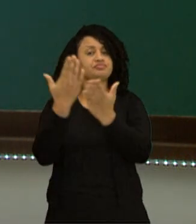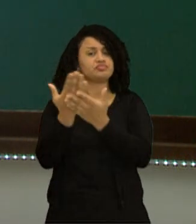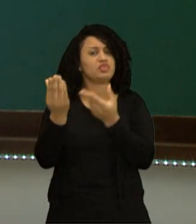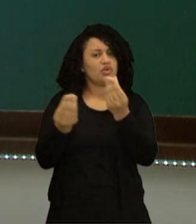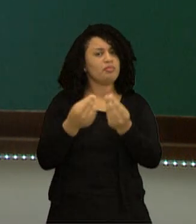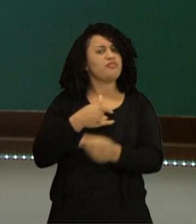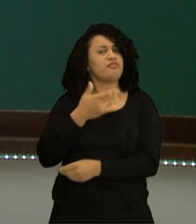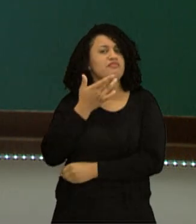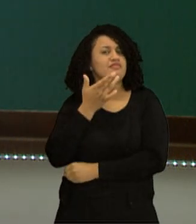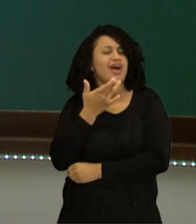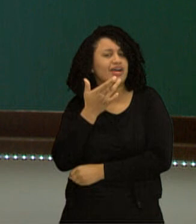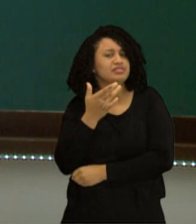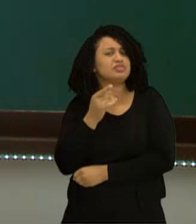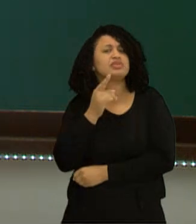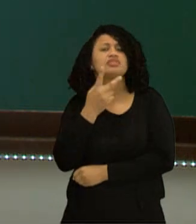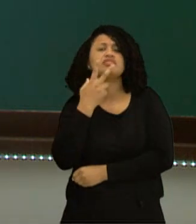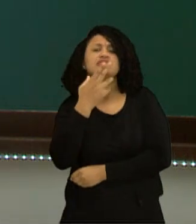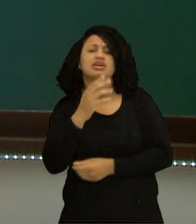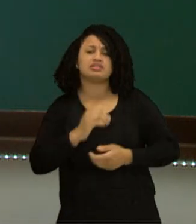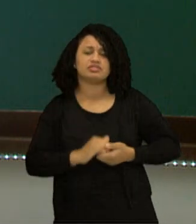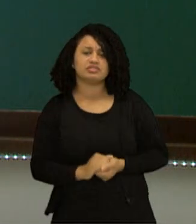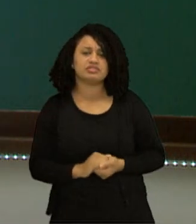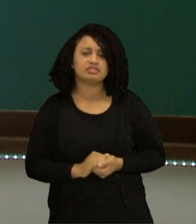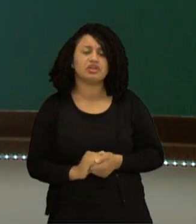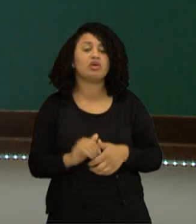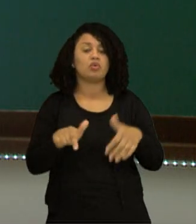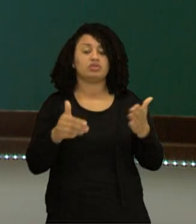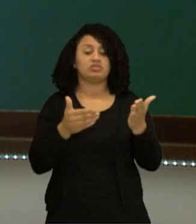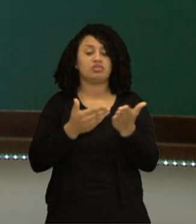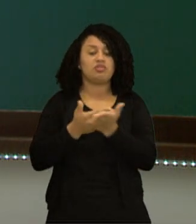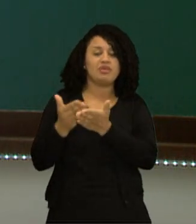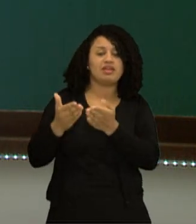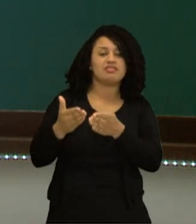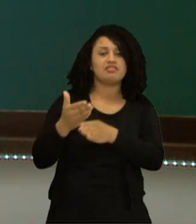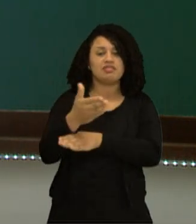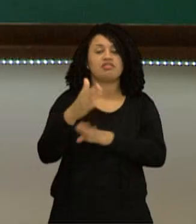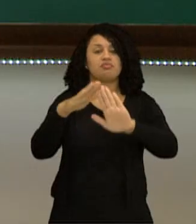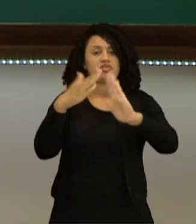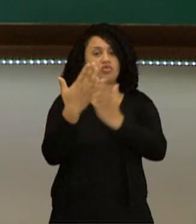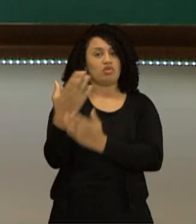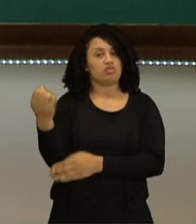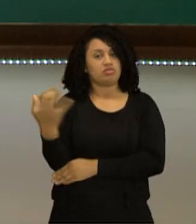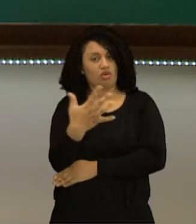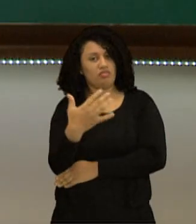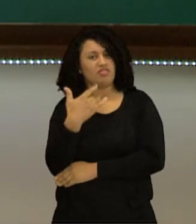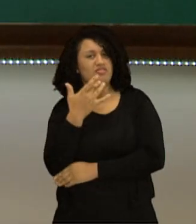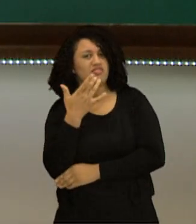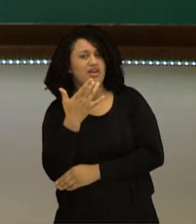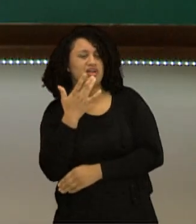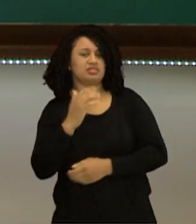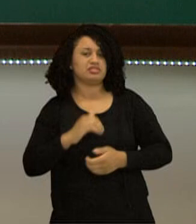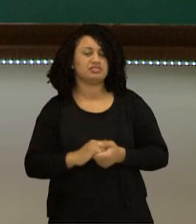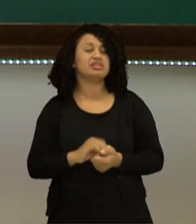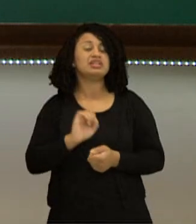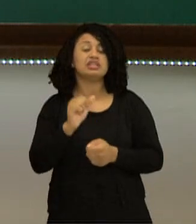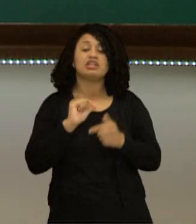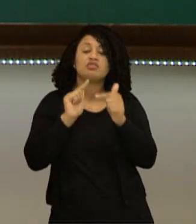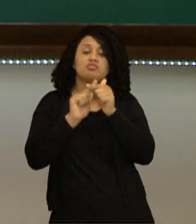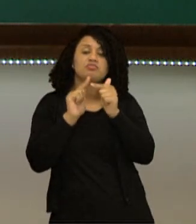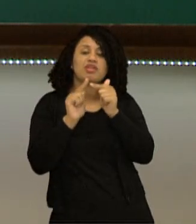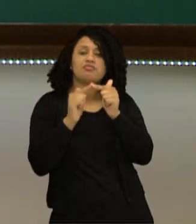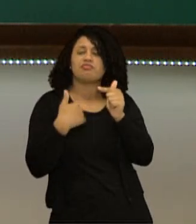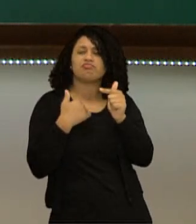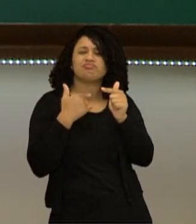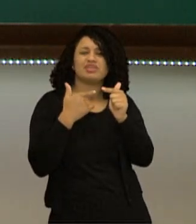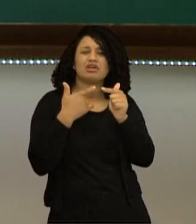Foi fácil? O que você acha? Quando você começa uma escola nova, é fácil? E se você tem uma deformidade